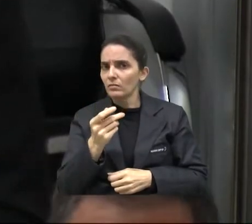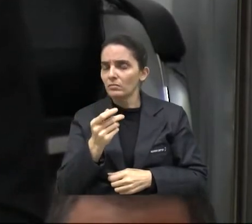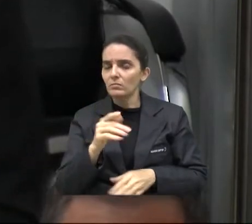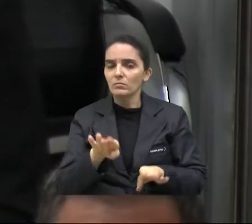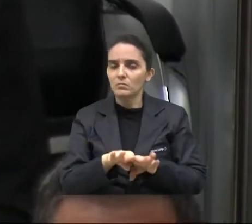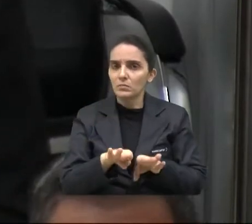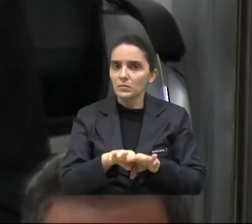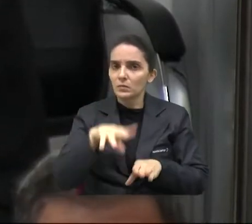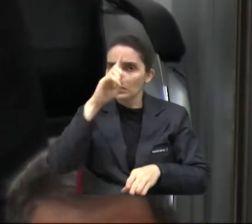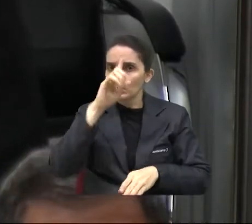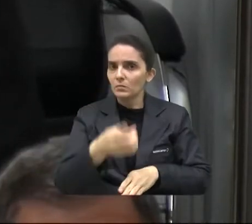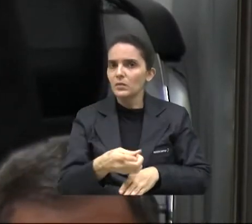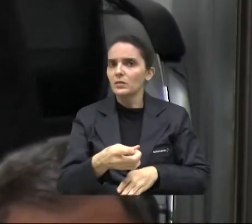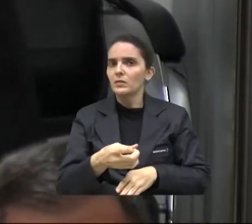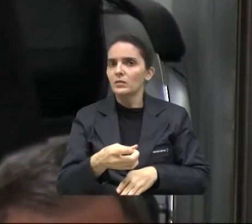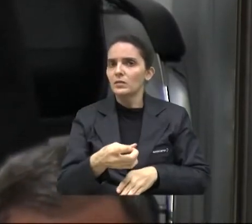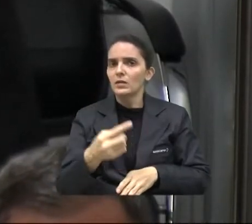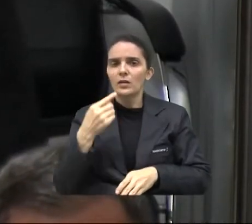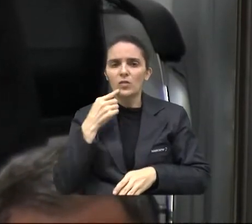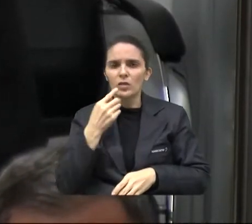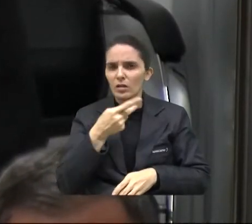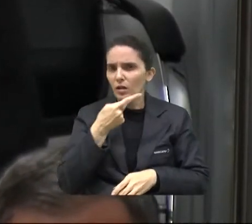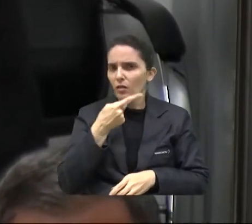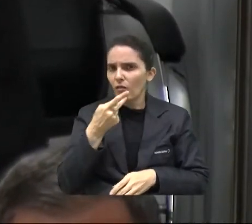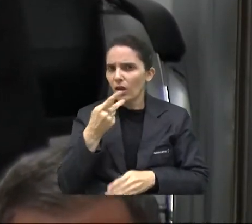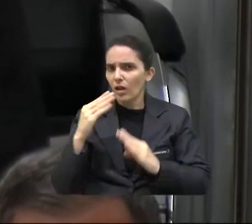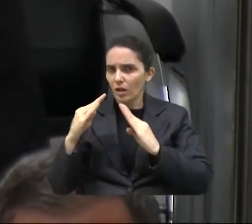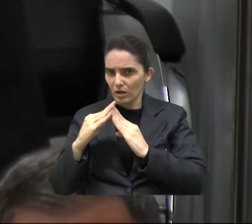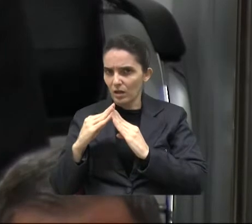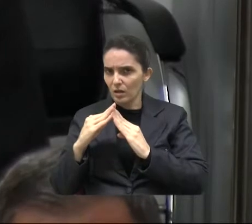querem reger até o que eu falo dentro da minha casa.